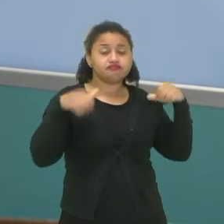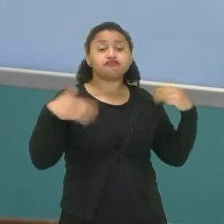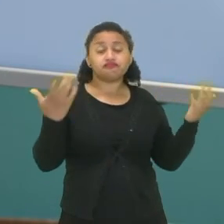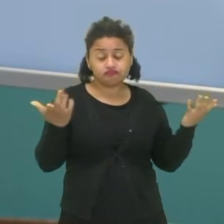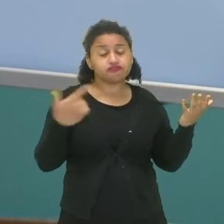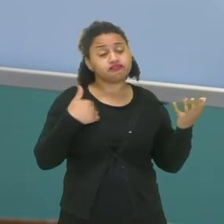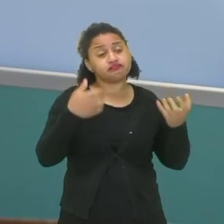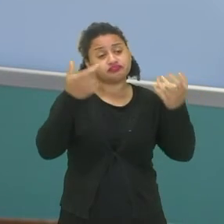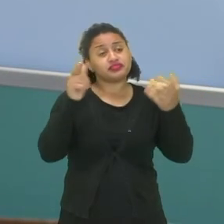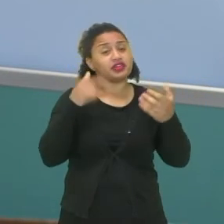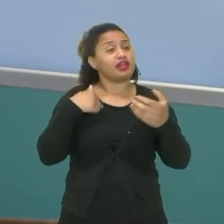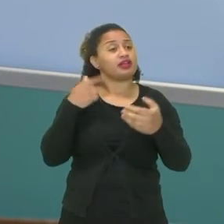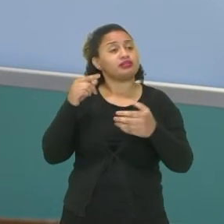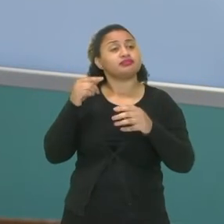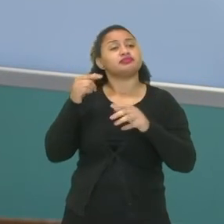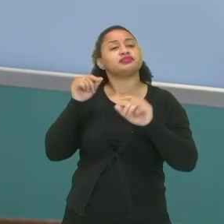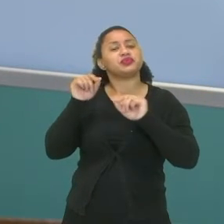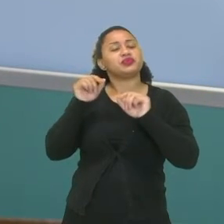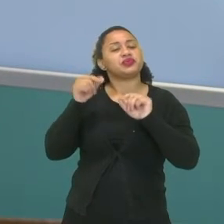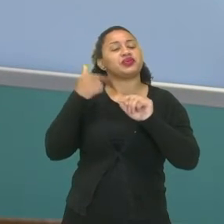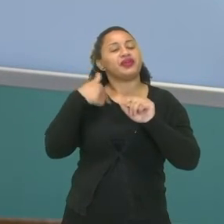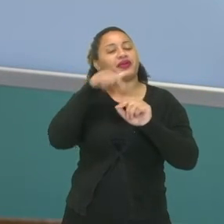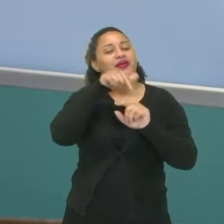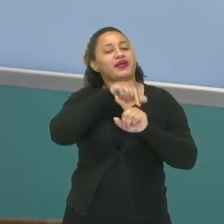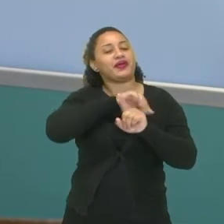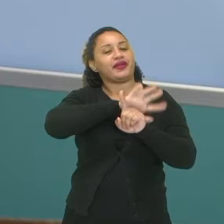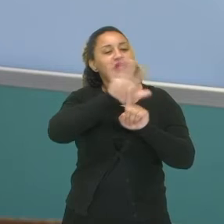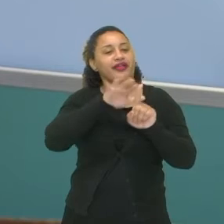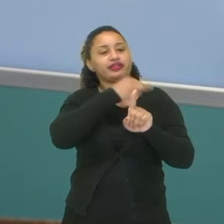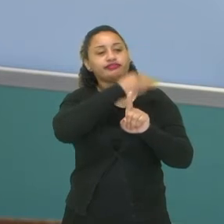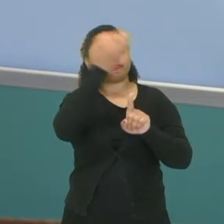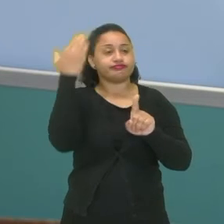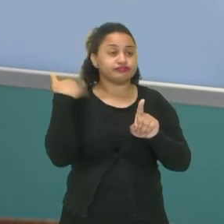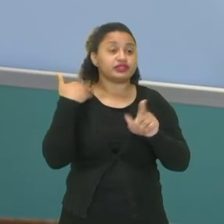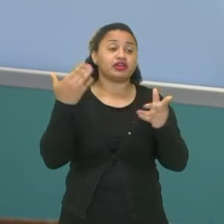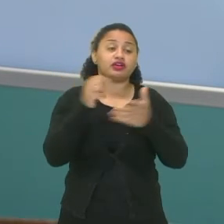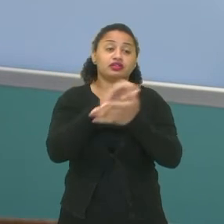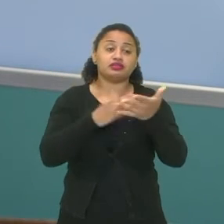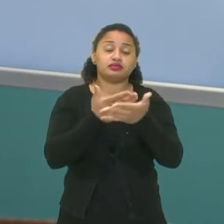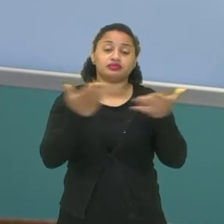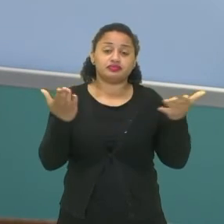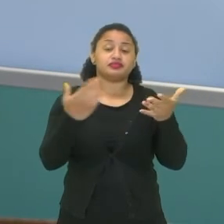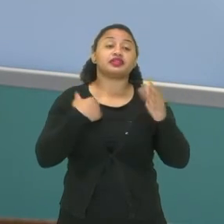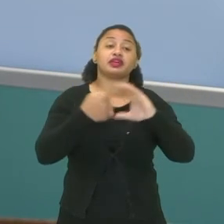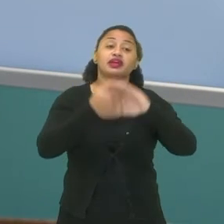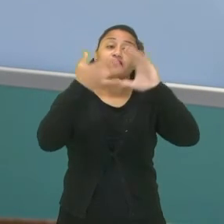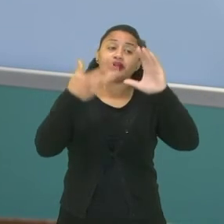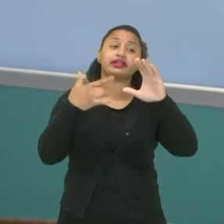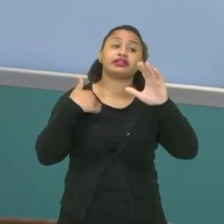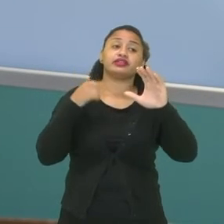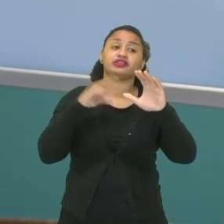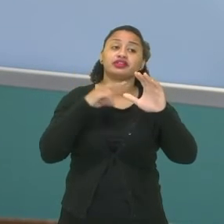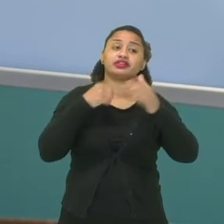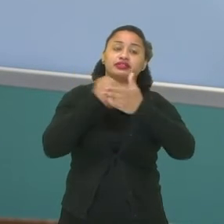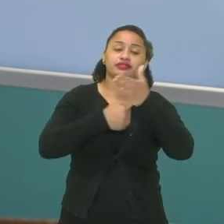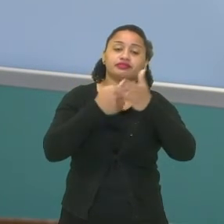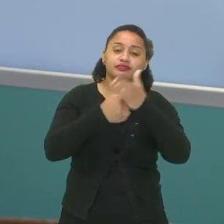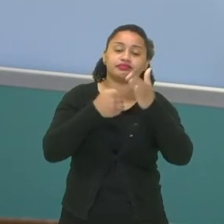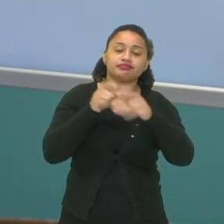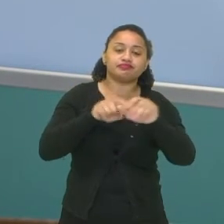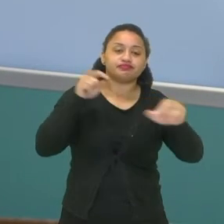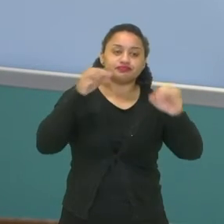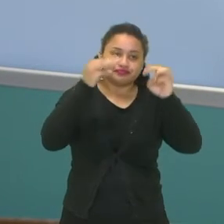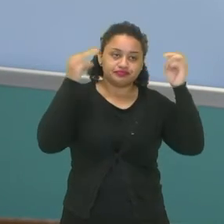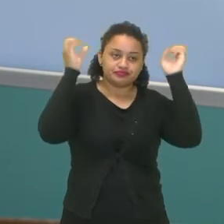Virgem de Guadalupe, trago aqui uma atividade para você, né? Uma das características marcantes, né, das lutas pela independência do